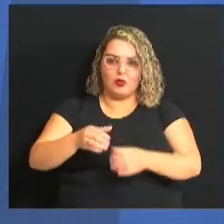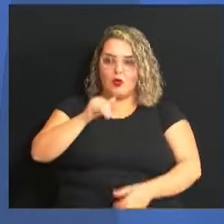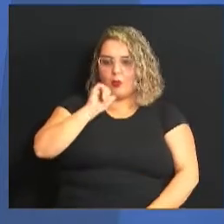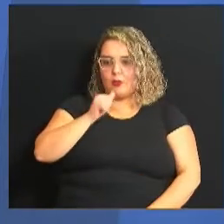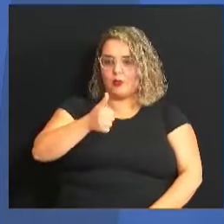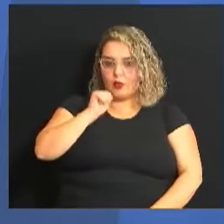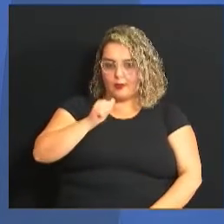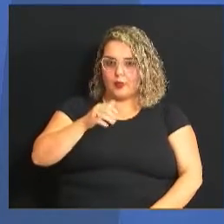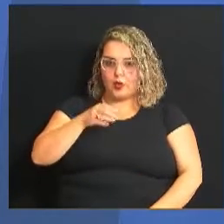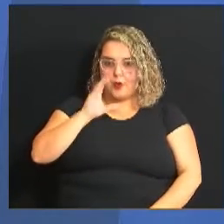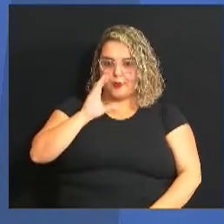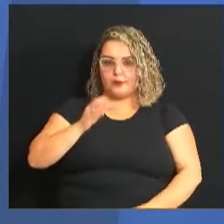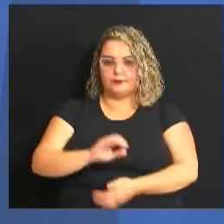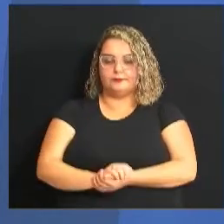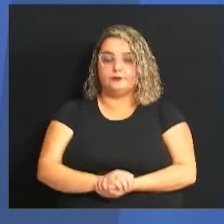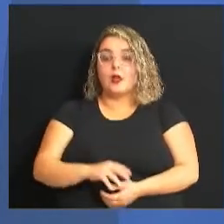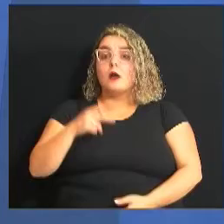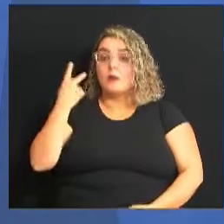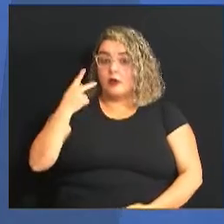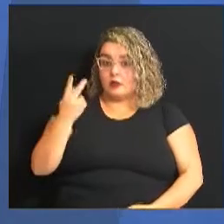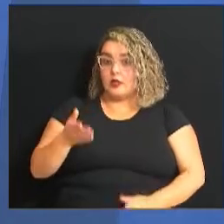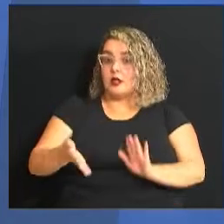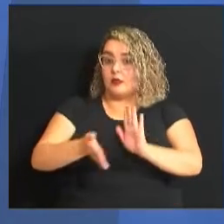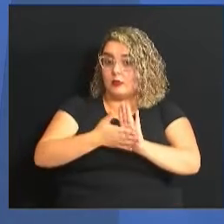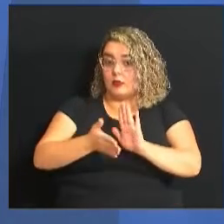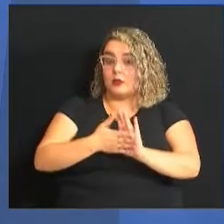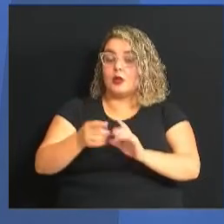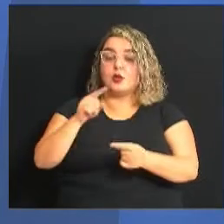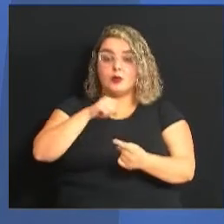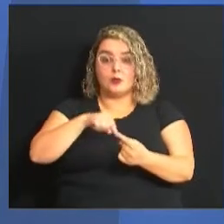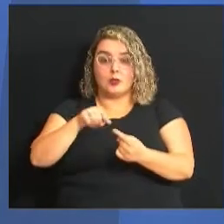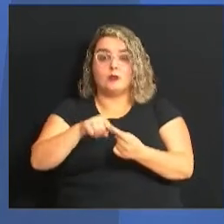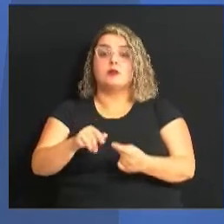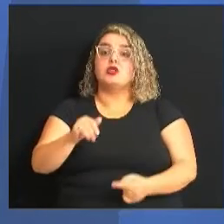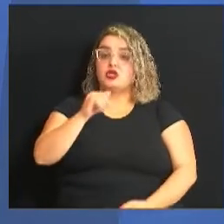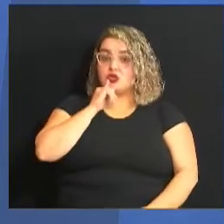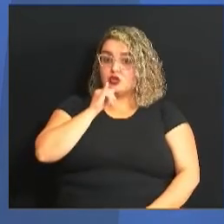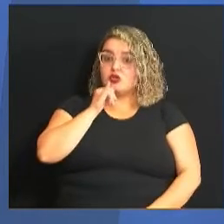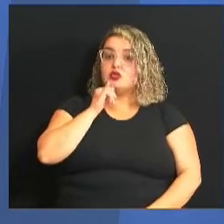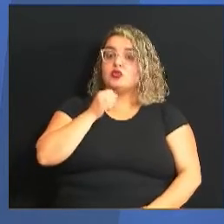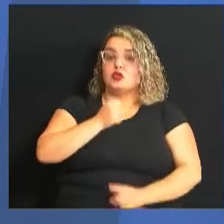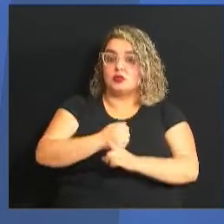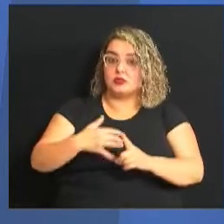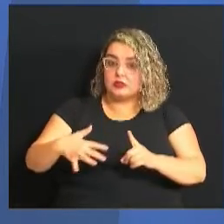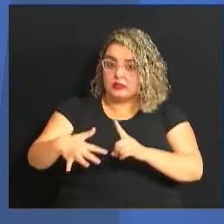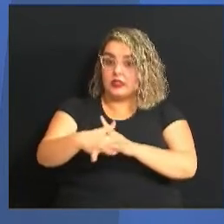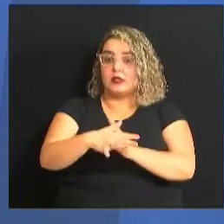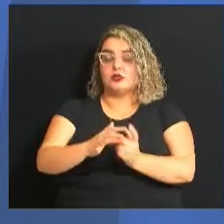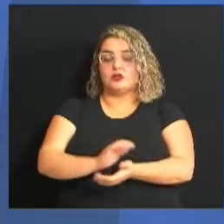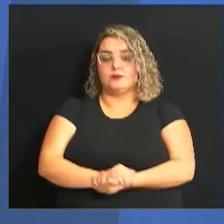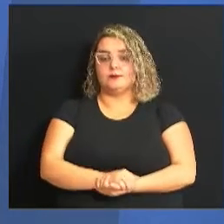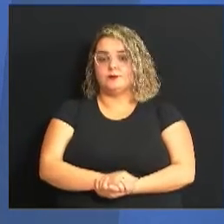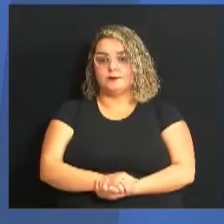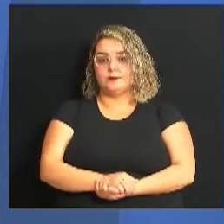Para o vereador, a proposta tem o objetivo de dar o exemplo à sociedade.